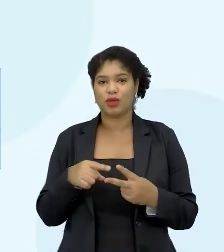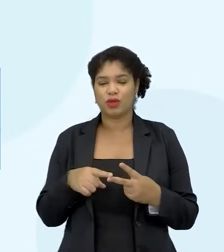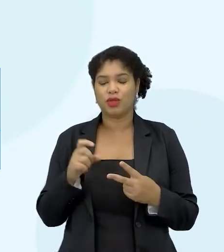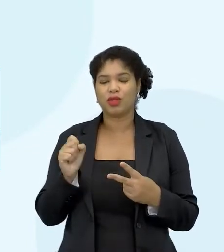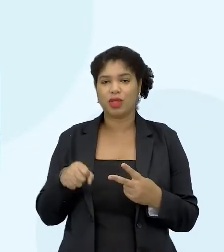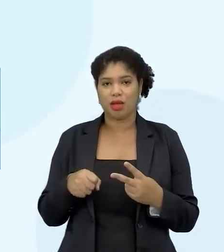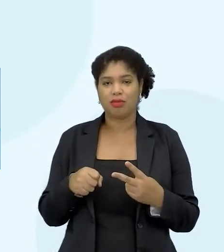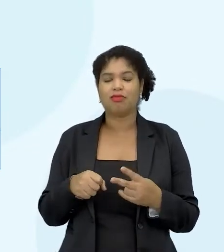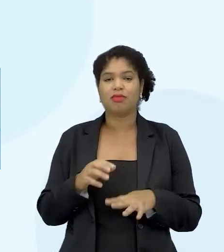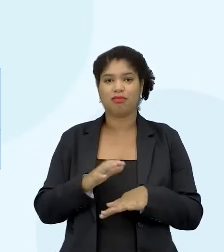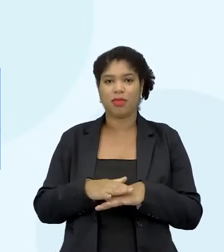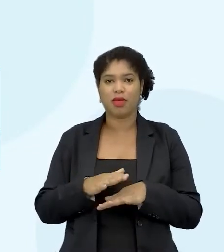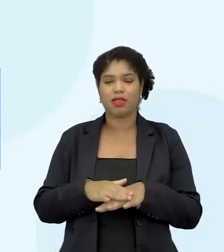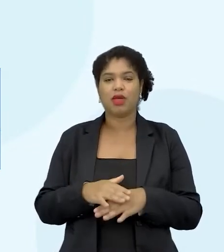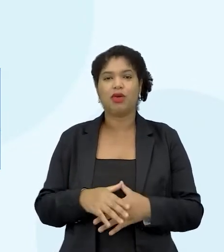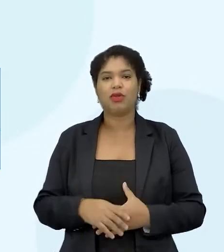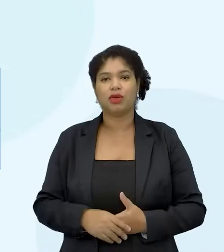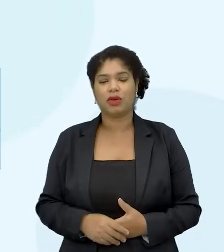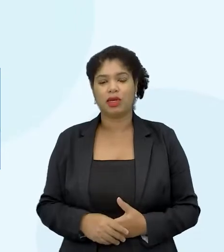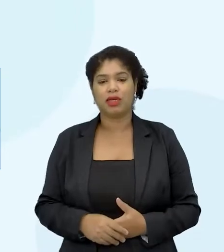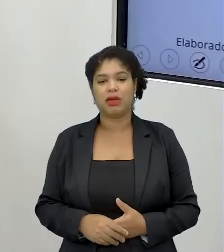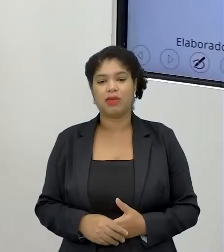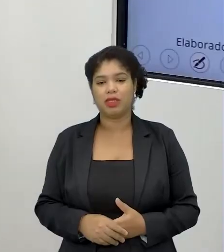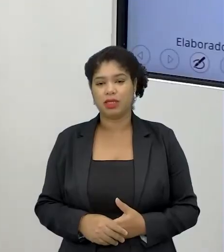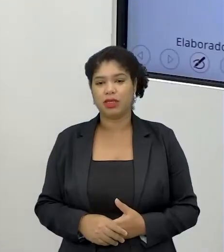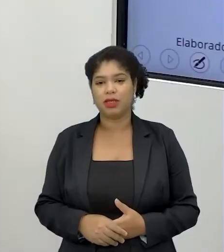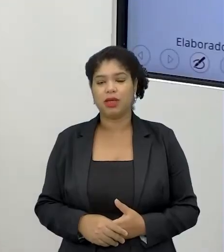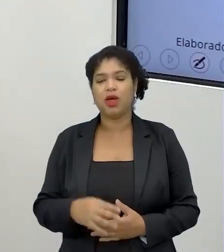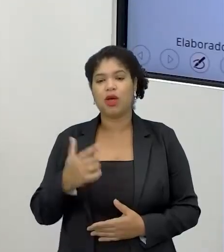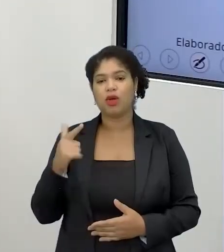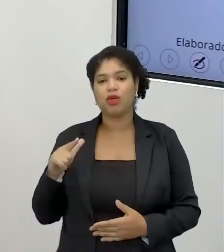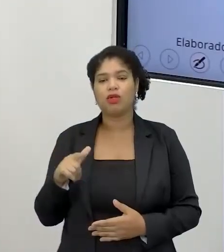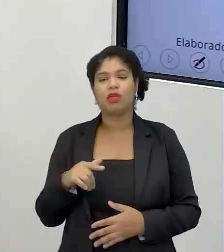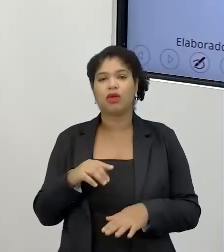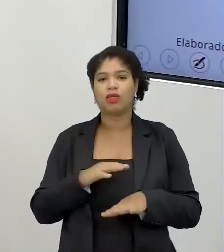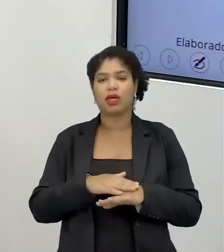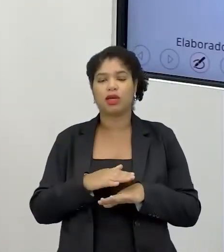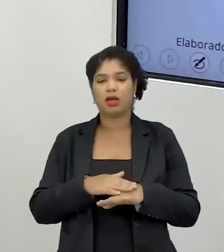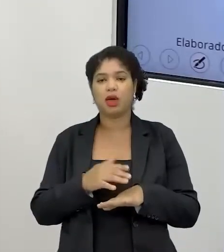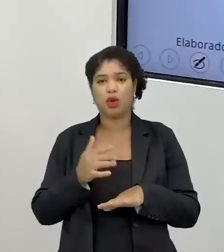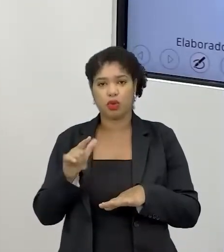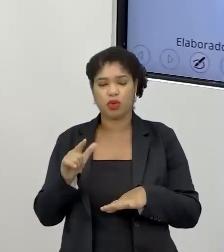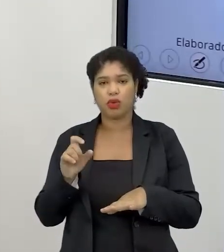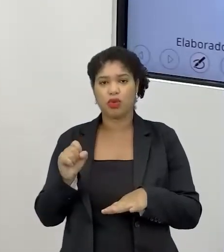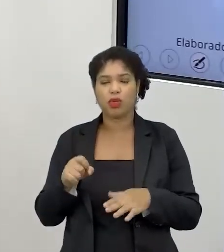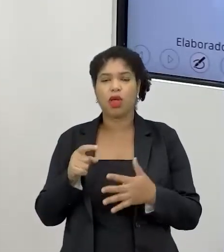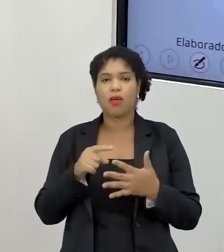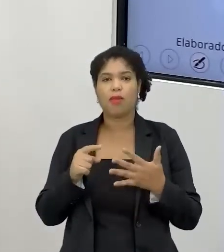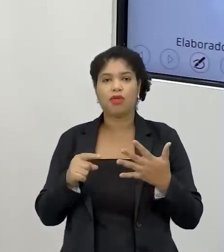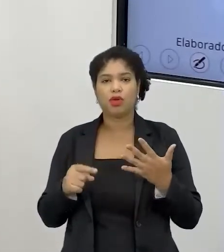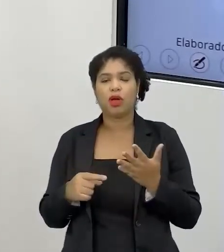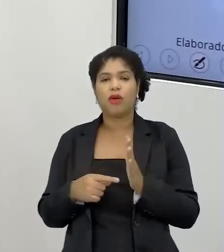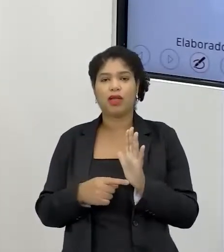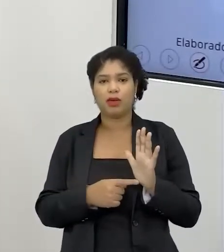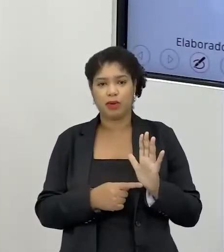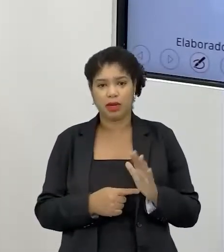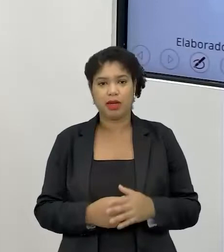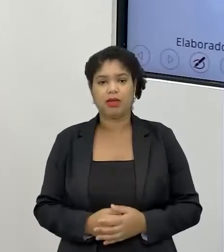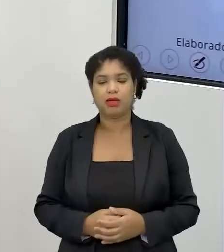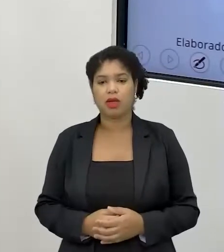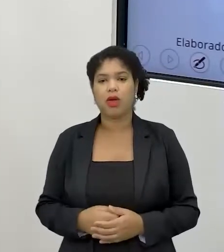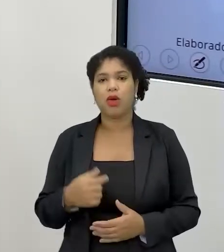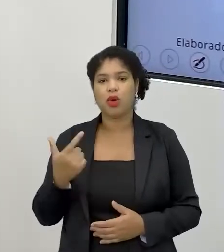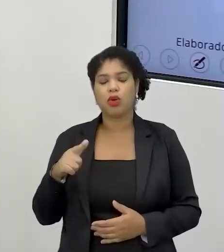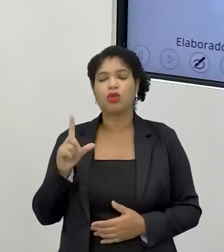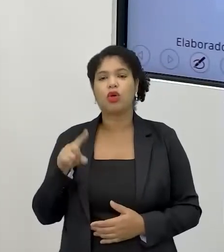isso. É esta a nossa proposta desse componente, fenômenos físicos, né? Fenômenos naturais e interpretação de gráficos.